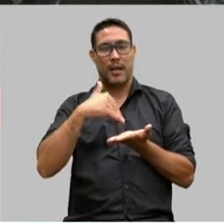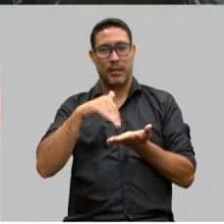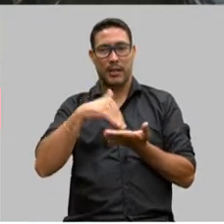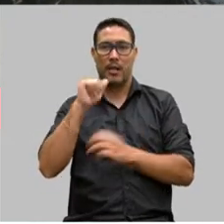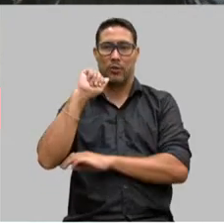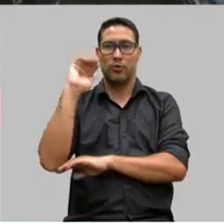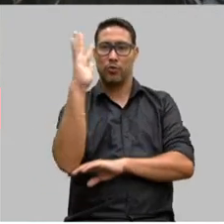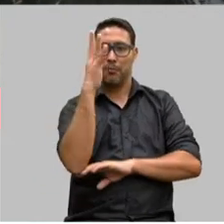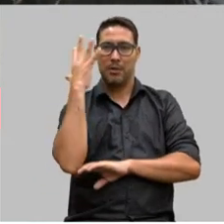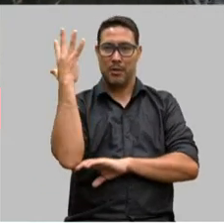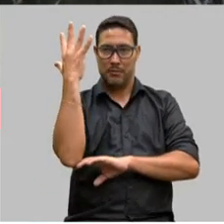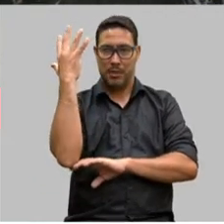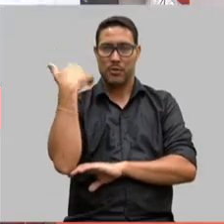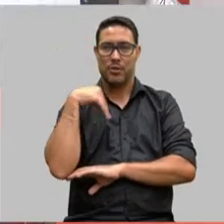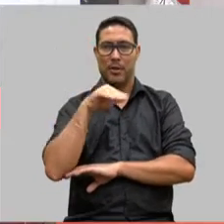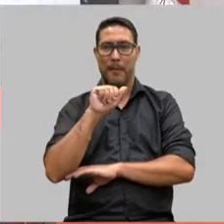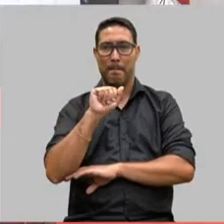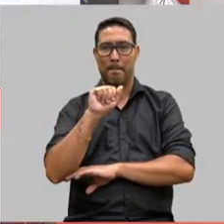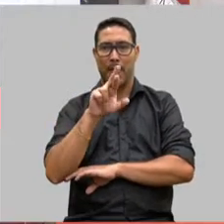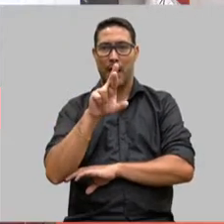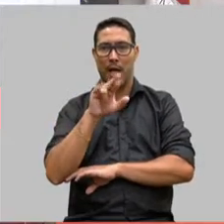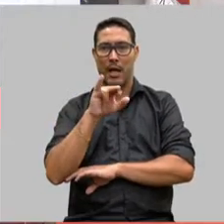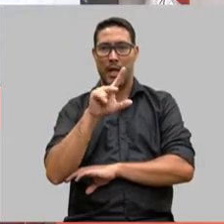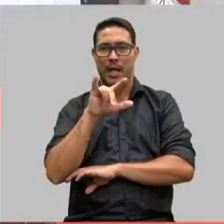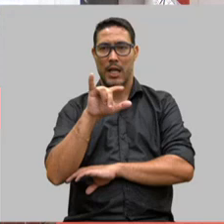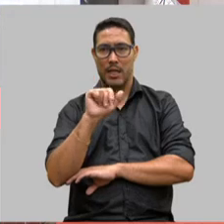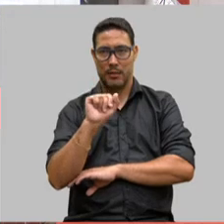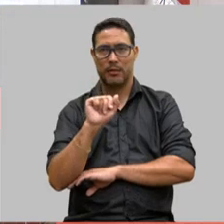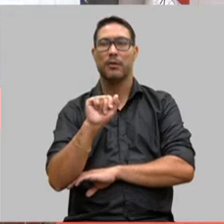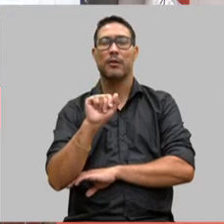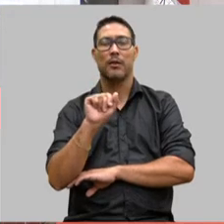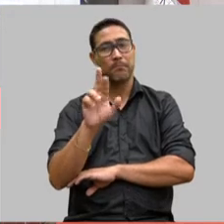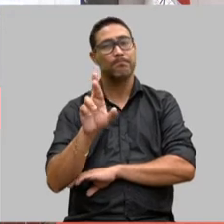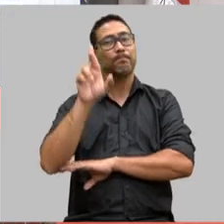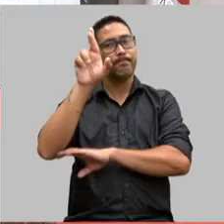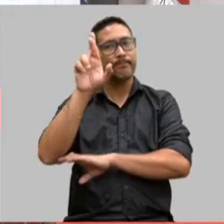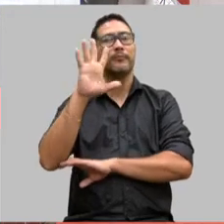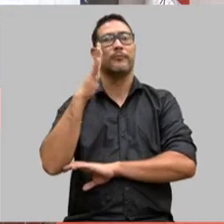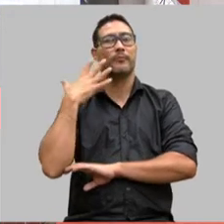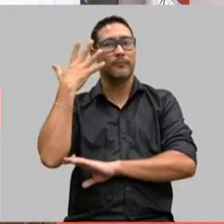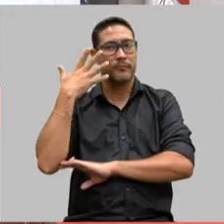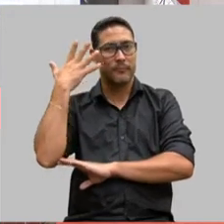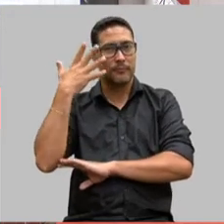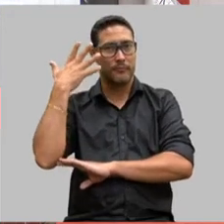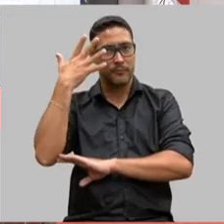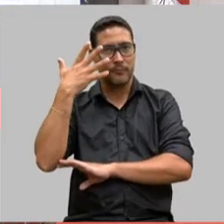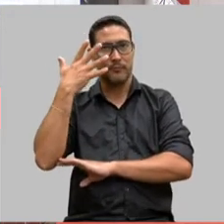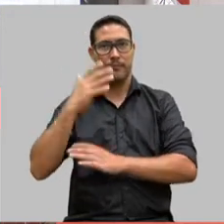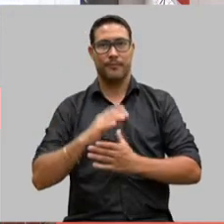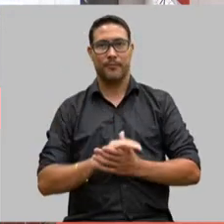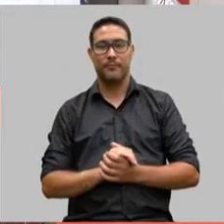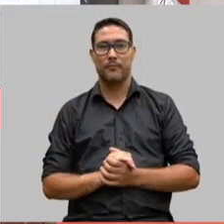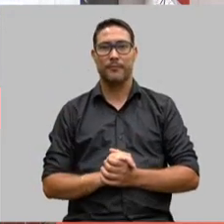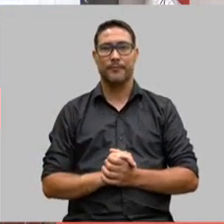se faça o uso da palavra. Se quiser fazer daqui ou de lá, fica à vontade. O que você prefere? Pode ser aqui mesmo?